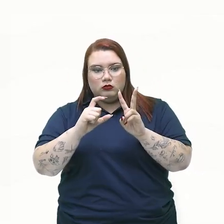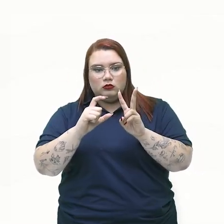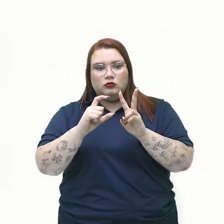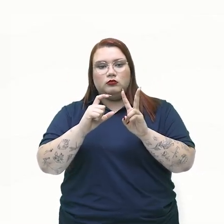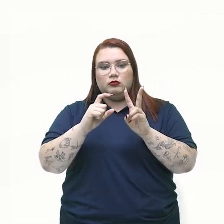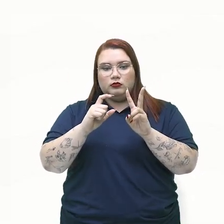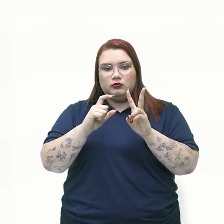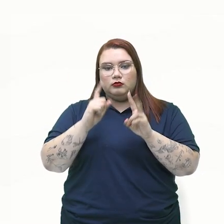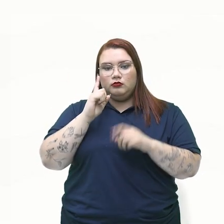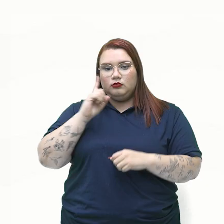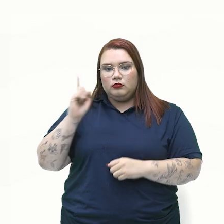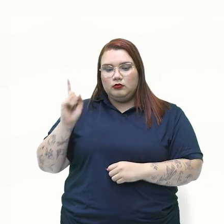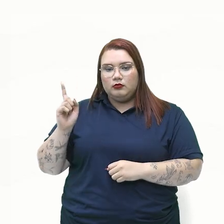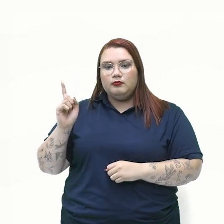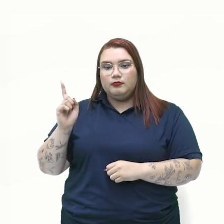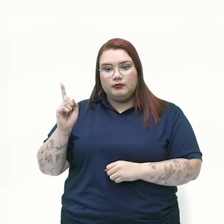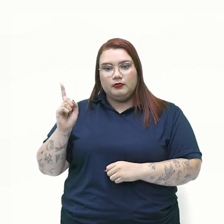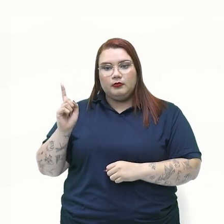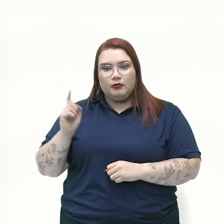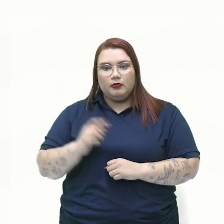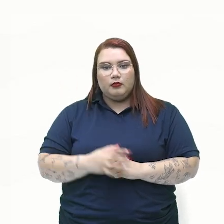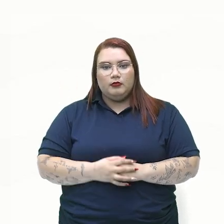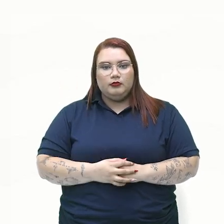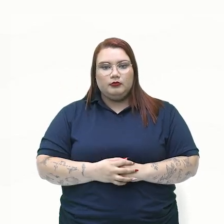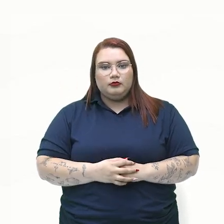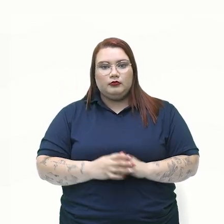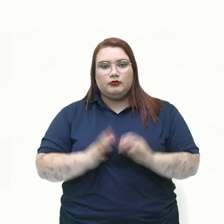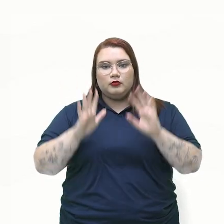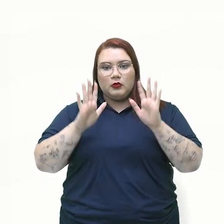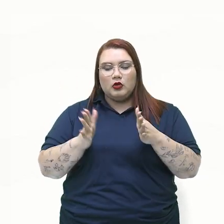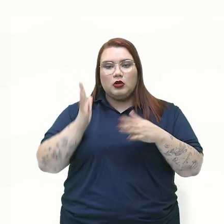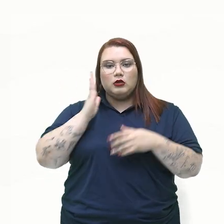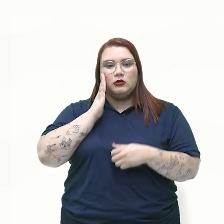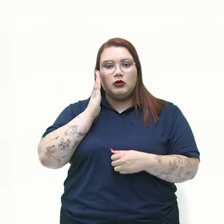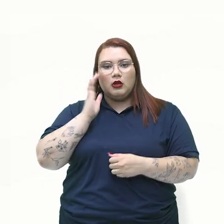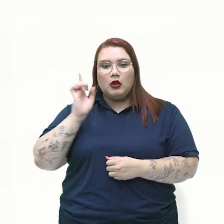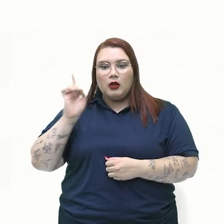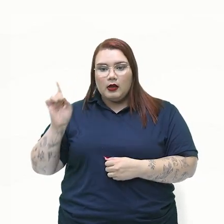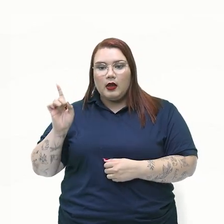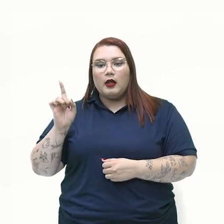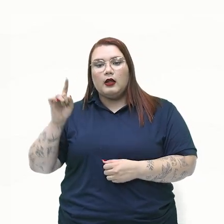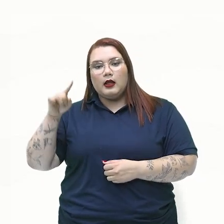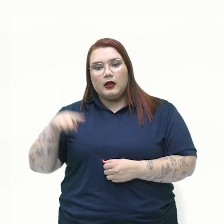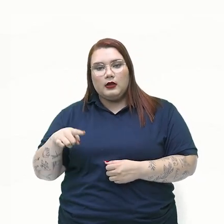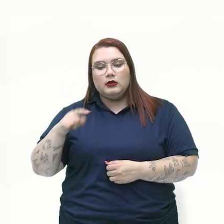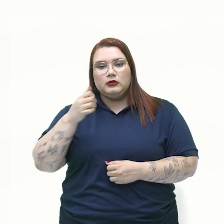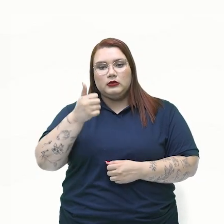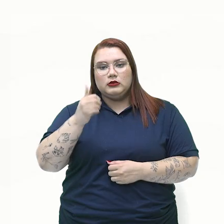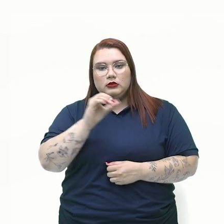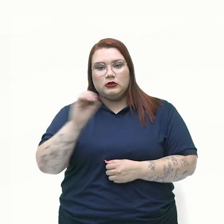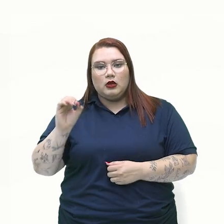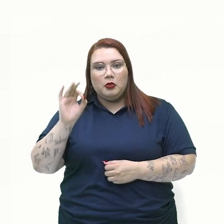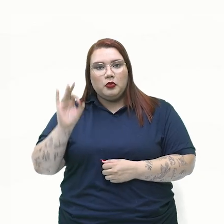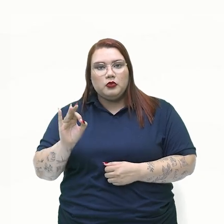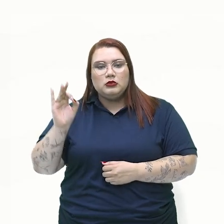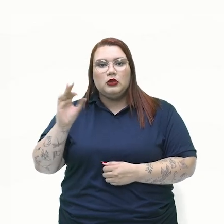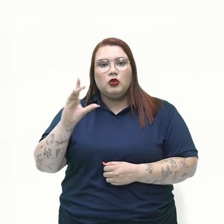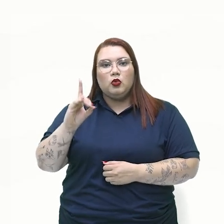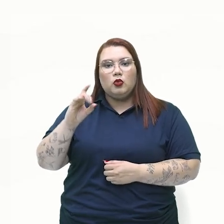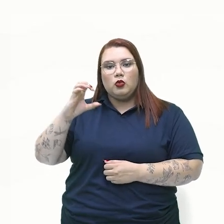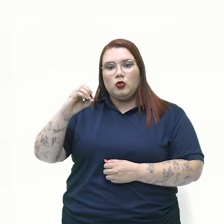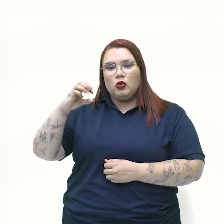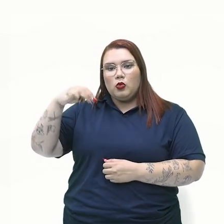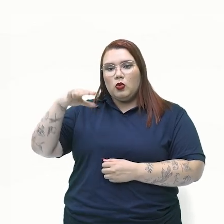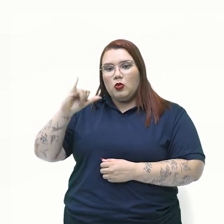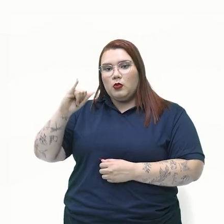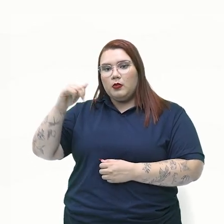Olha aqui, ó. Primeira característica, Vzão, Vzão. Já sabemos aqui, ó, que ele é totalmente